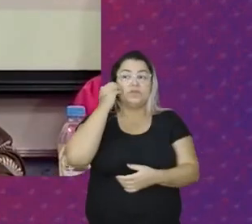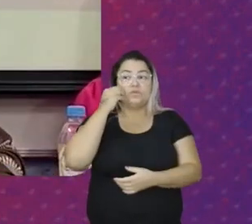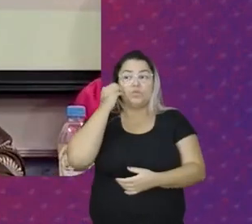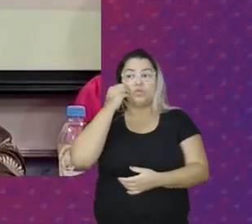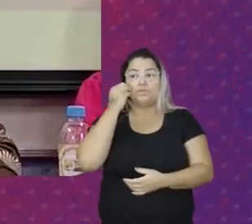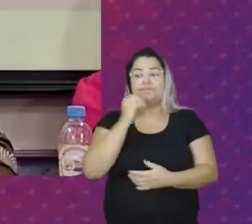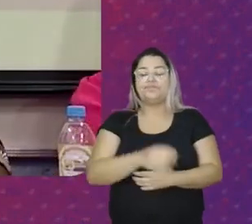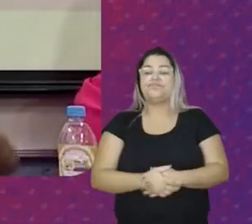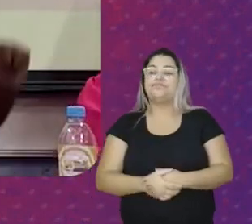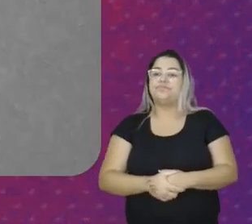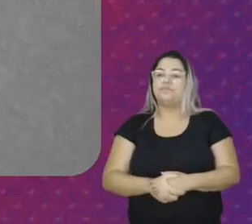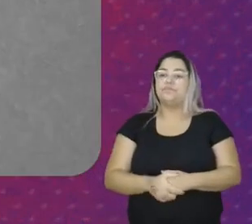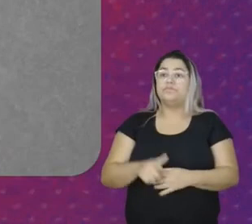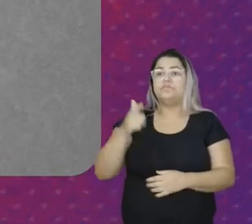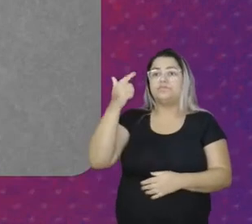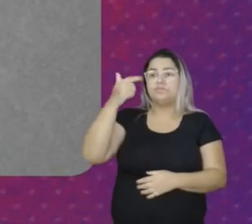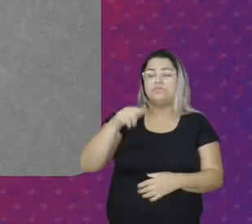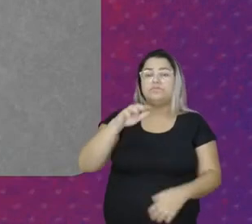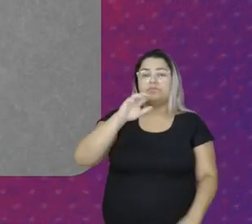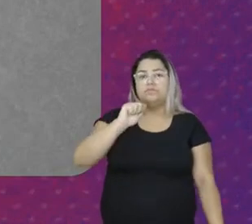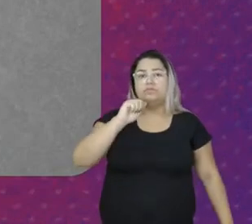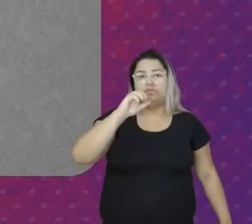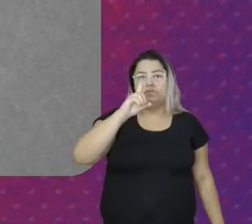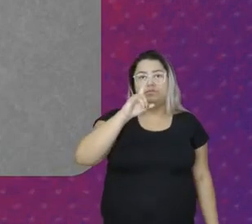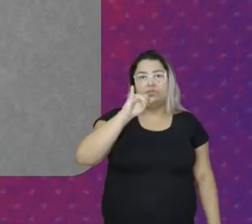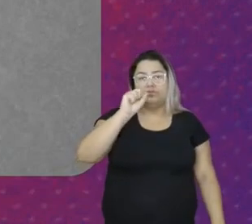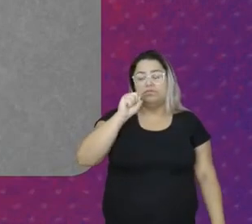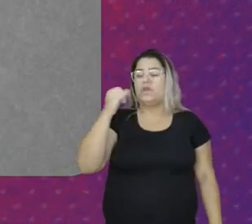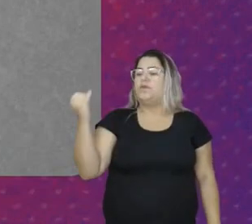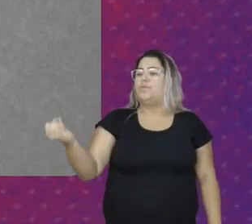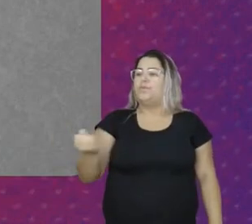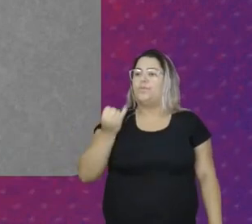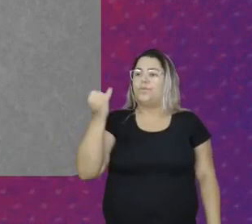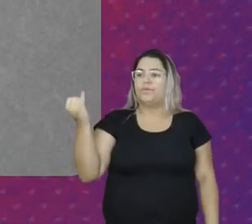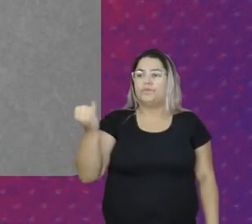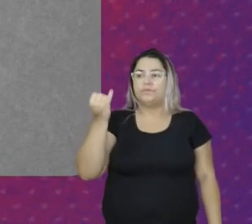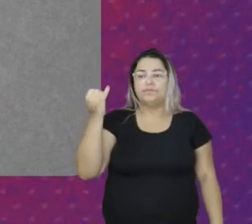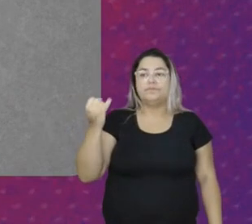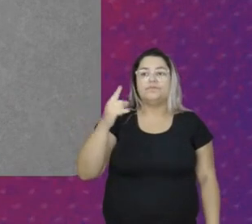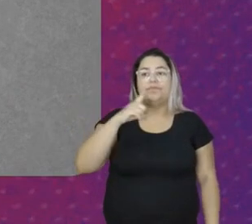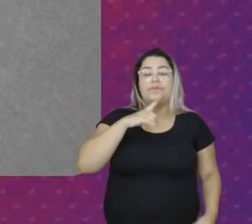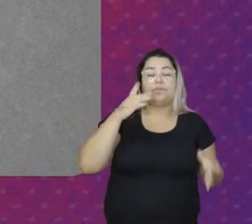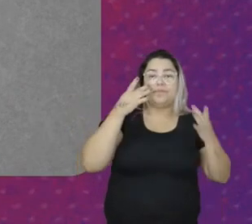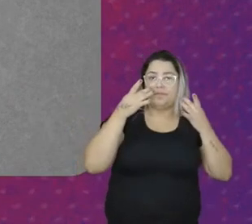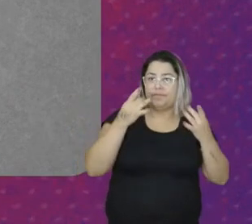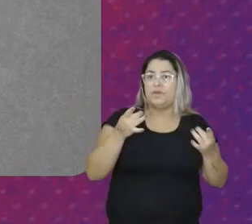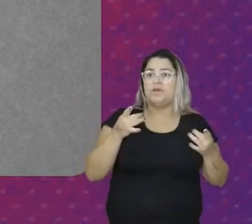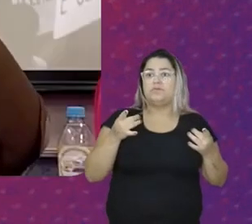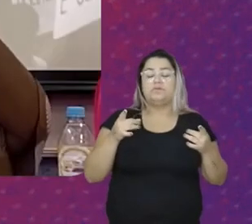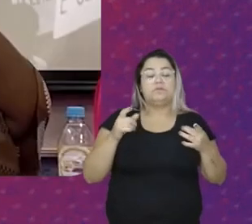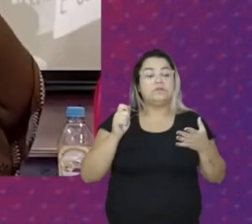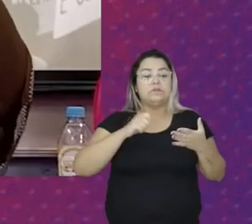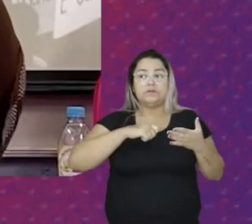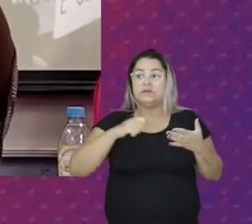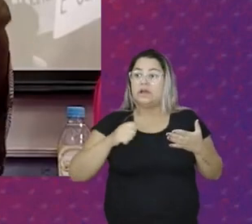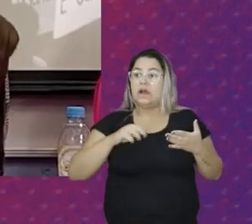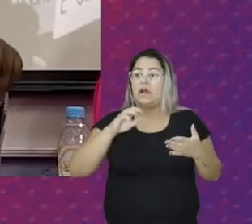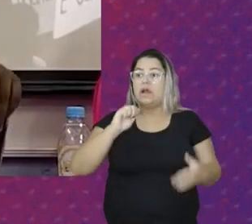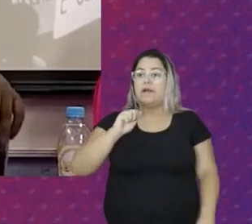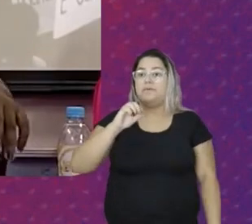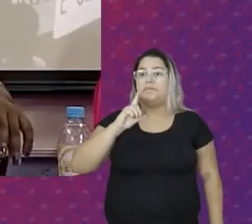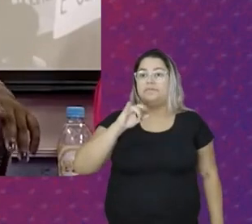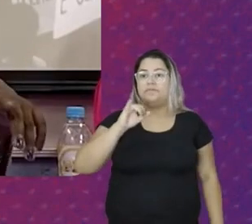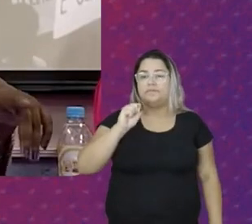lá. Um outro marco, Abdias, gente, que é importantíssimo. Abdias tem peças de teatro escritas. Abdias tem